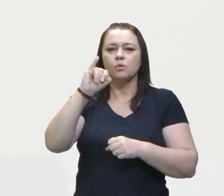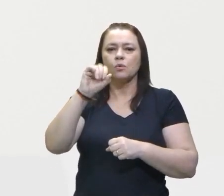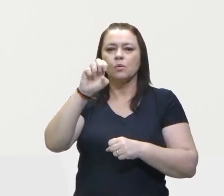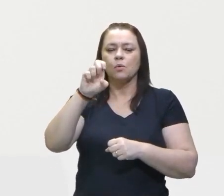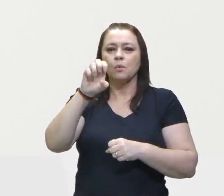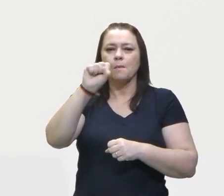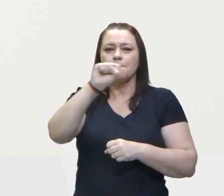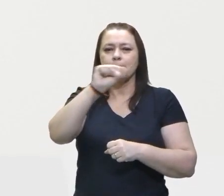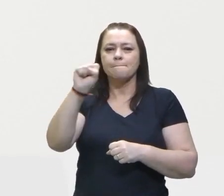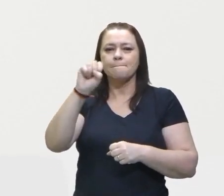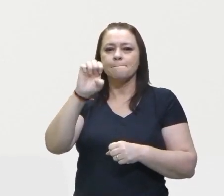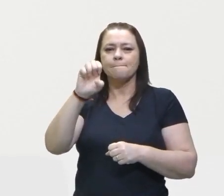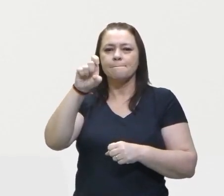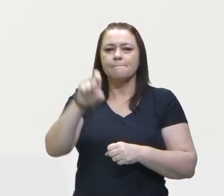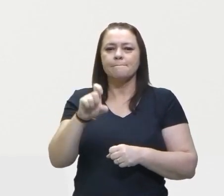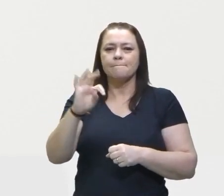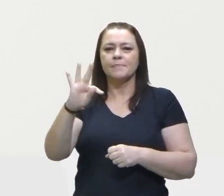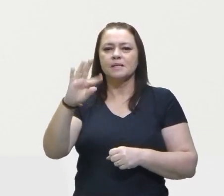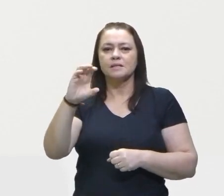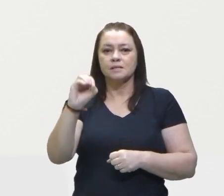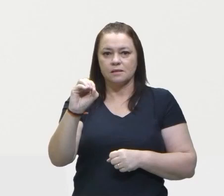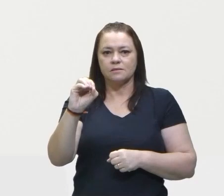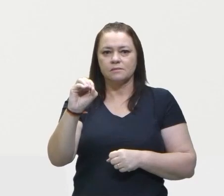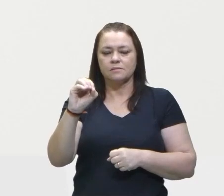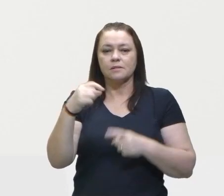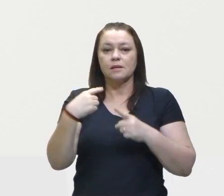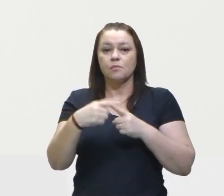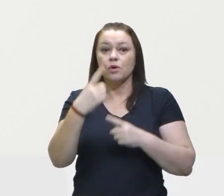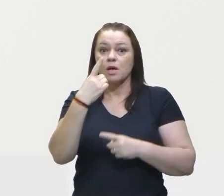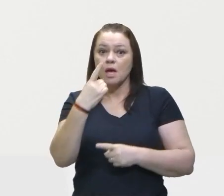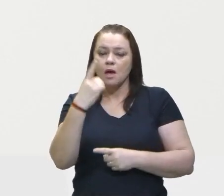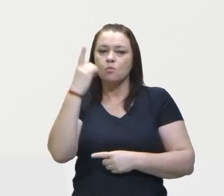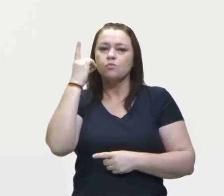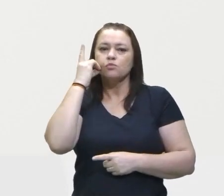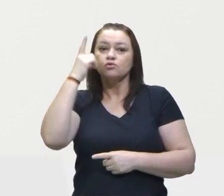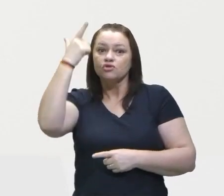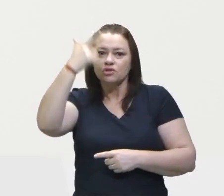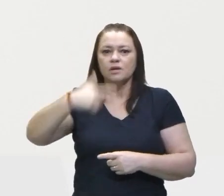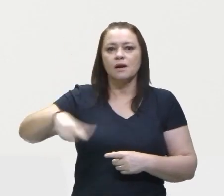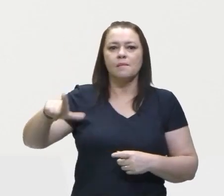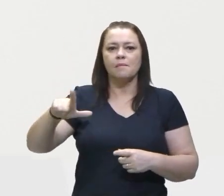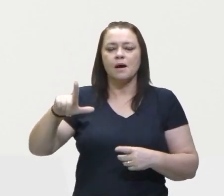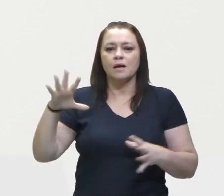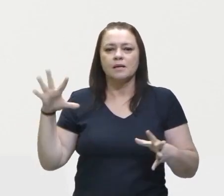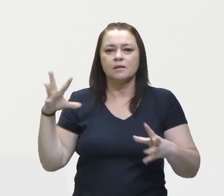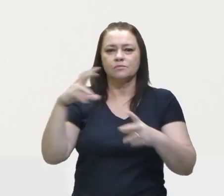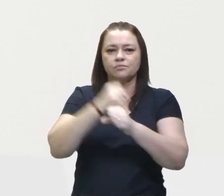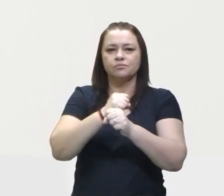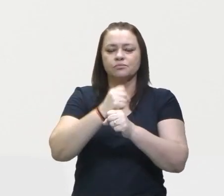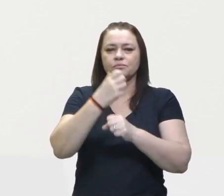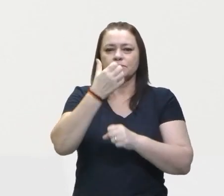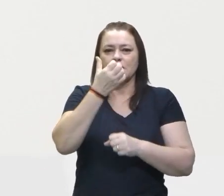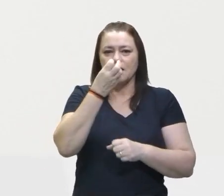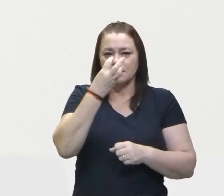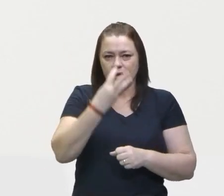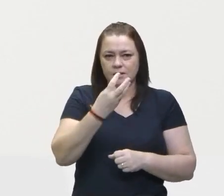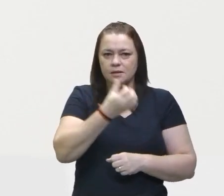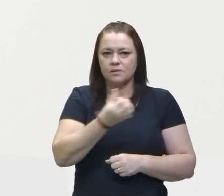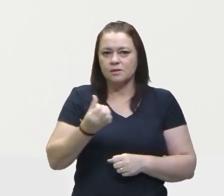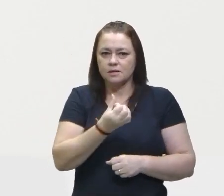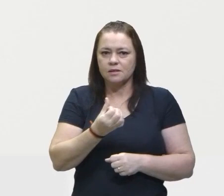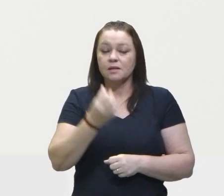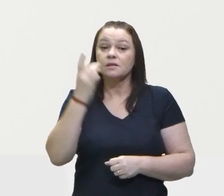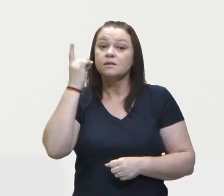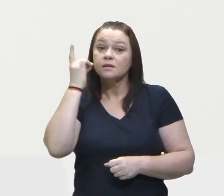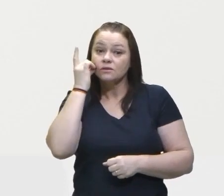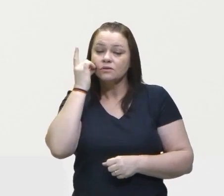mais, que será 366 dias. Mas quando não tem esse